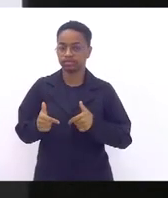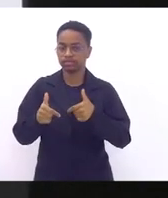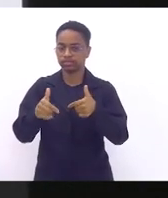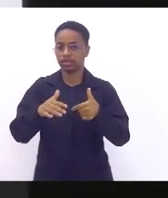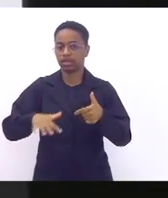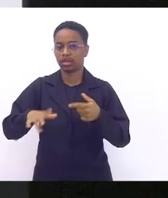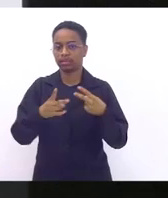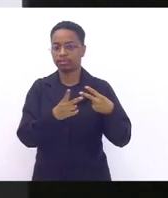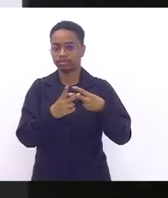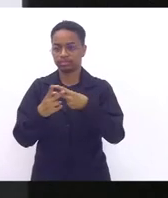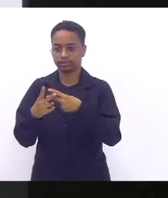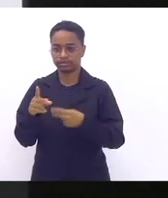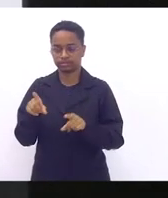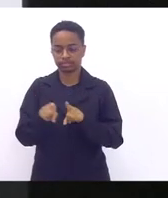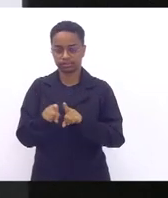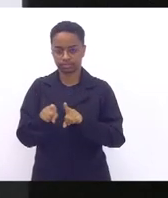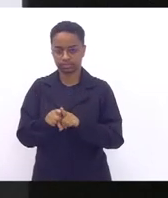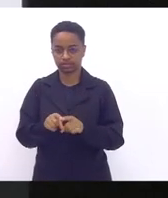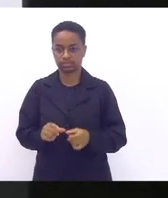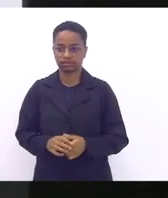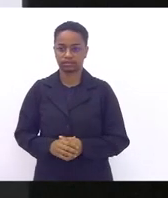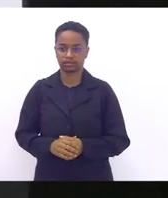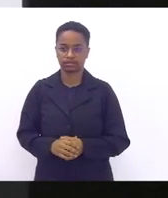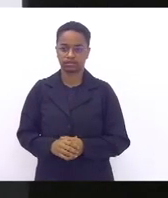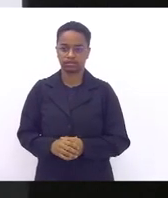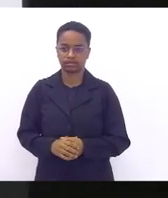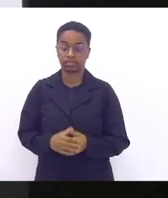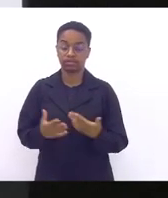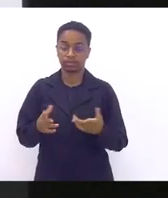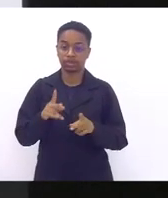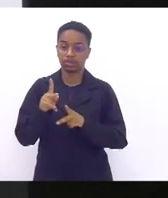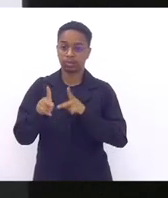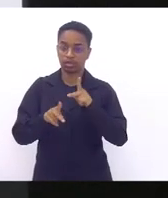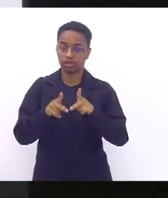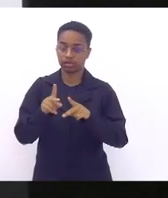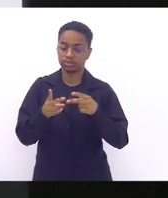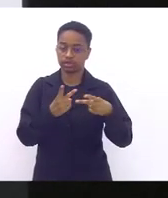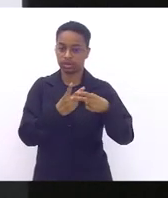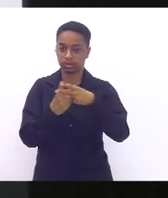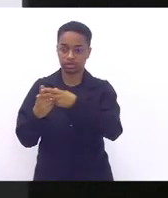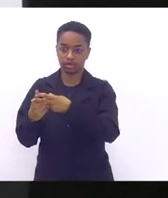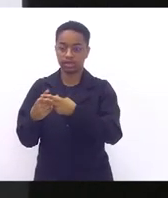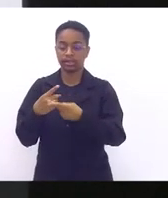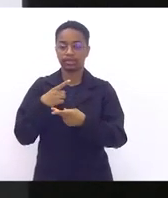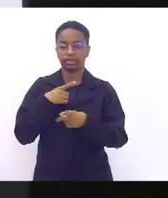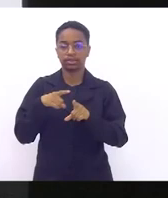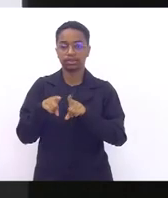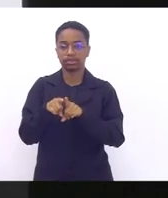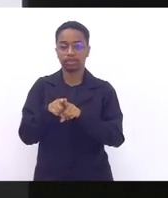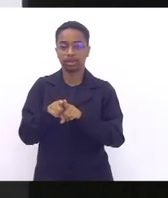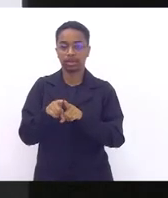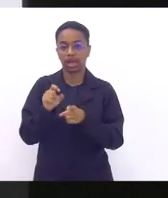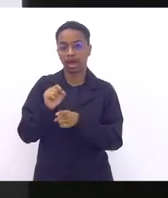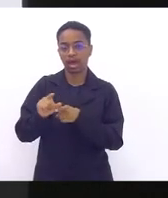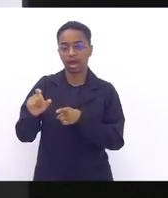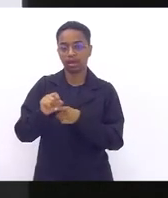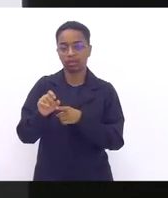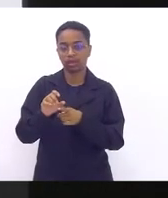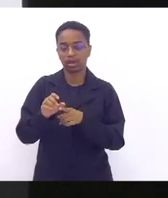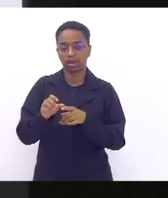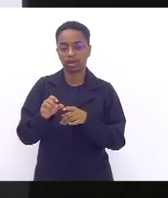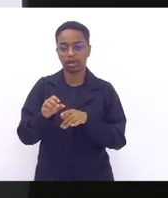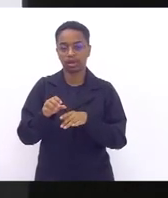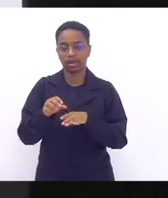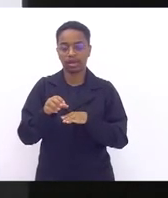também. Também na população privada de liberdade tem a locação da unidade móvel com raio-x, né?